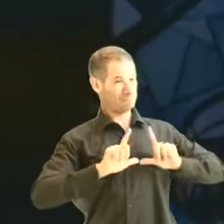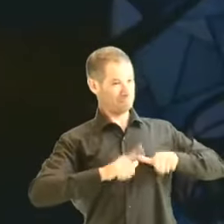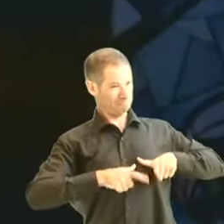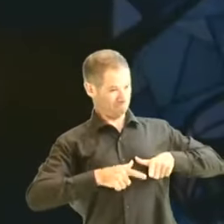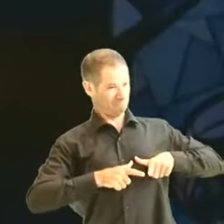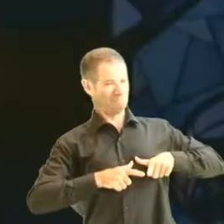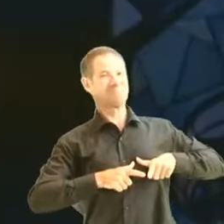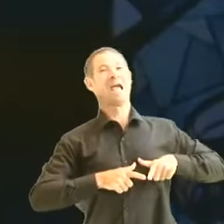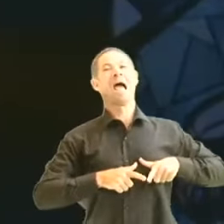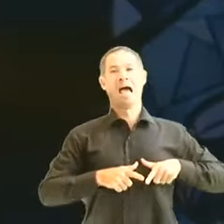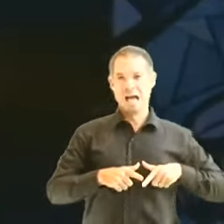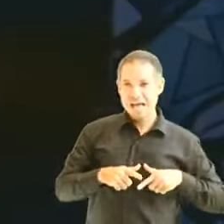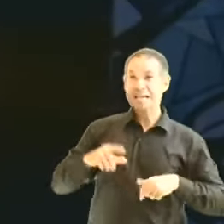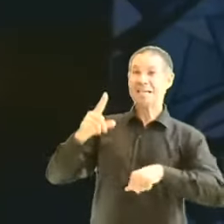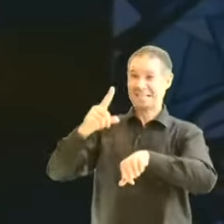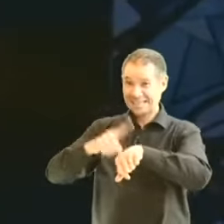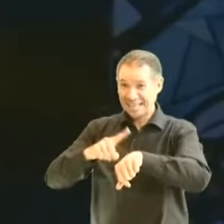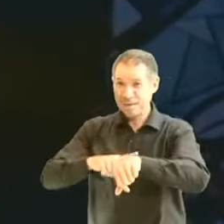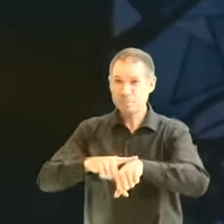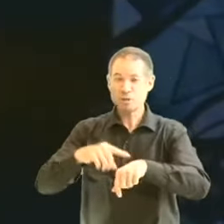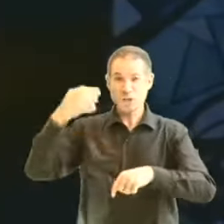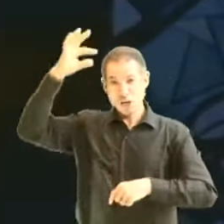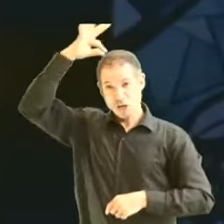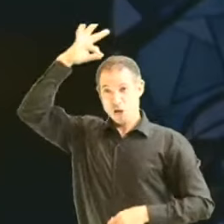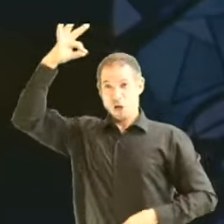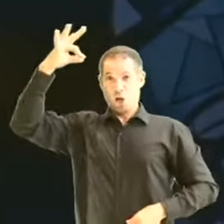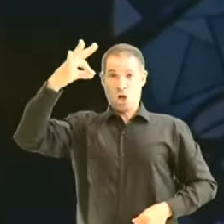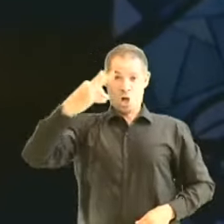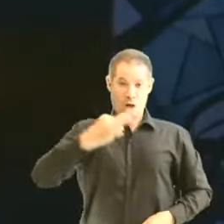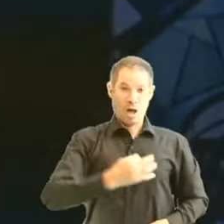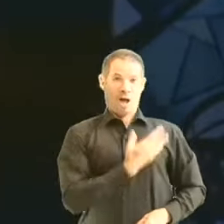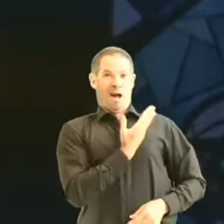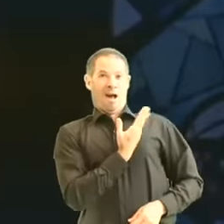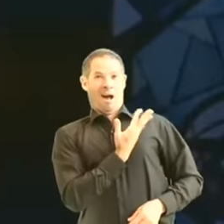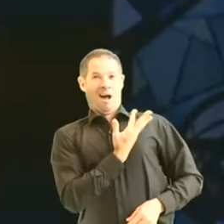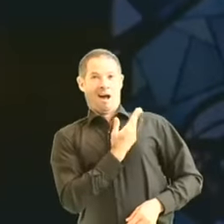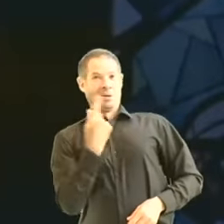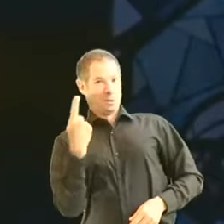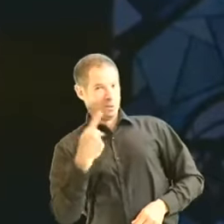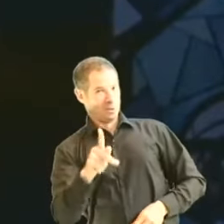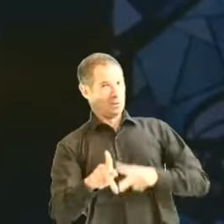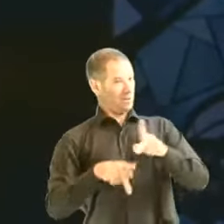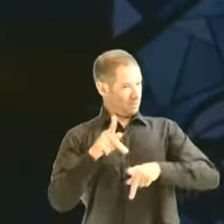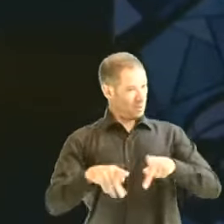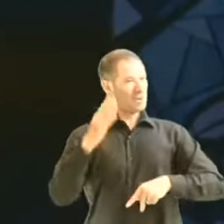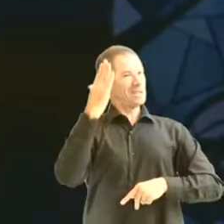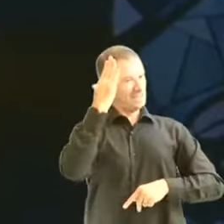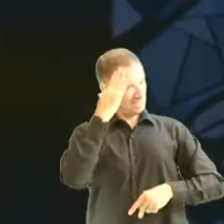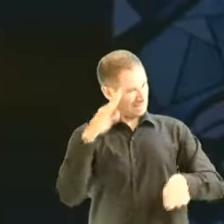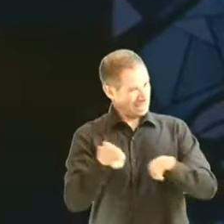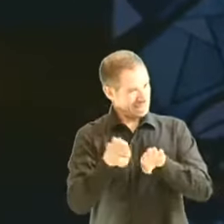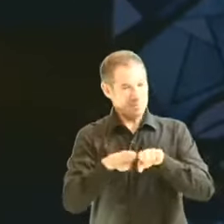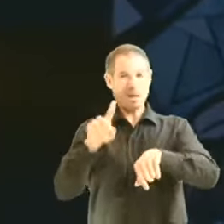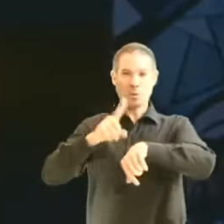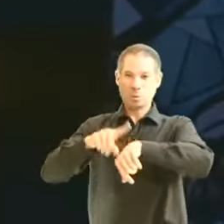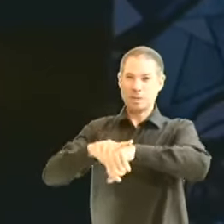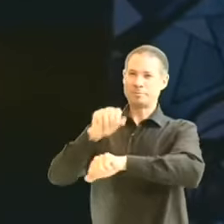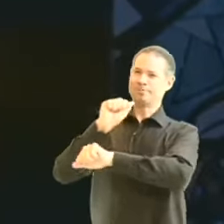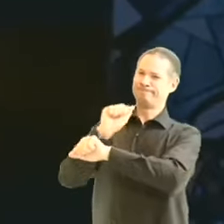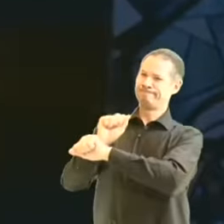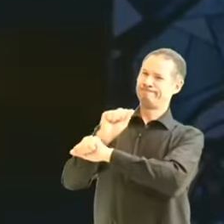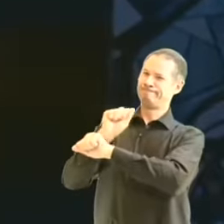Sei que estes serão tempos de avivamento no coração do teu povo, e sei também que o tempo de